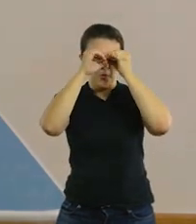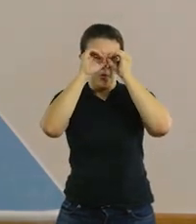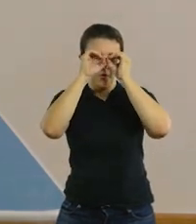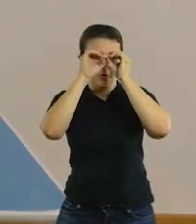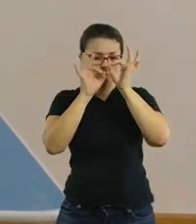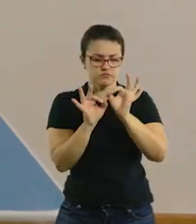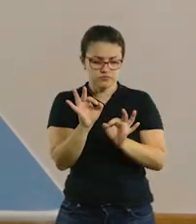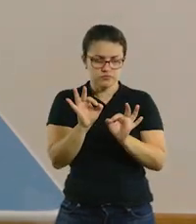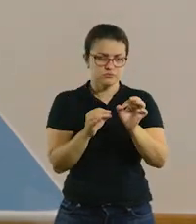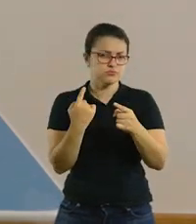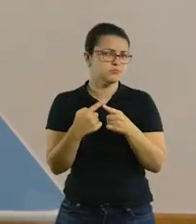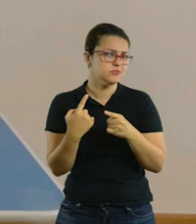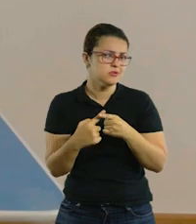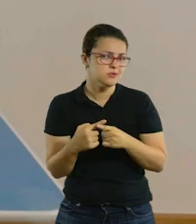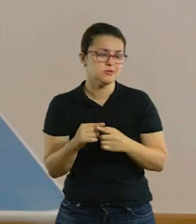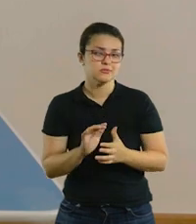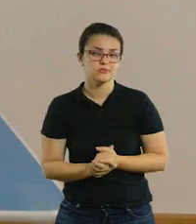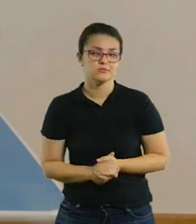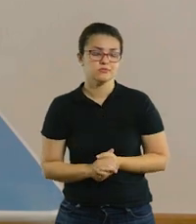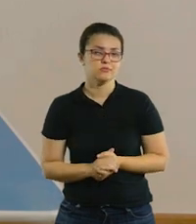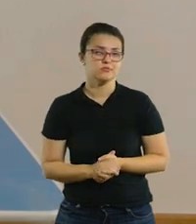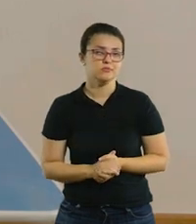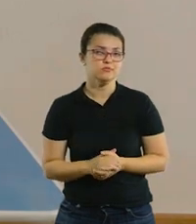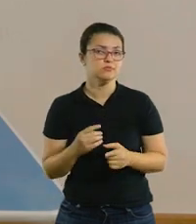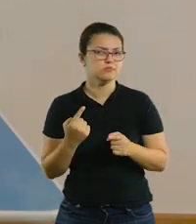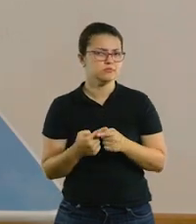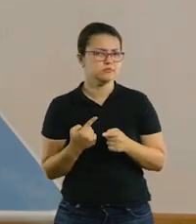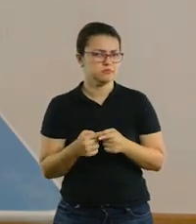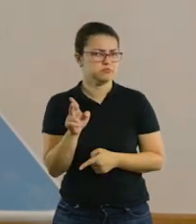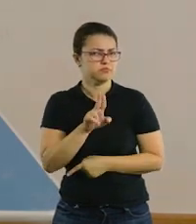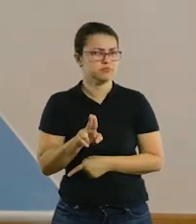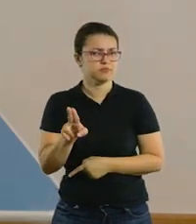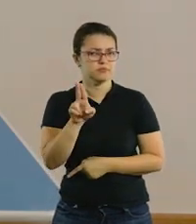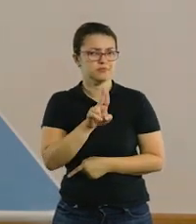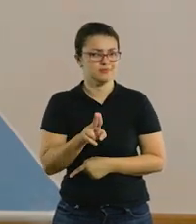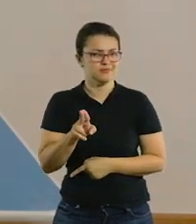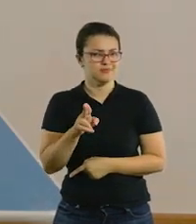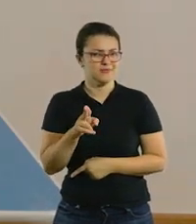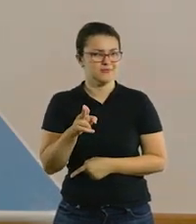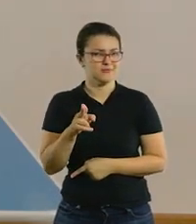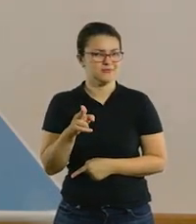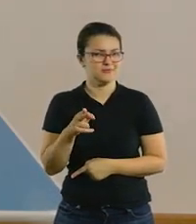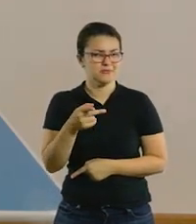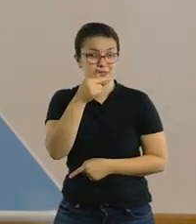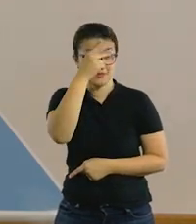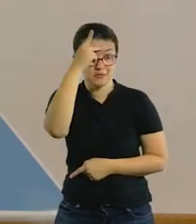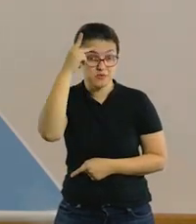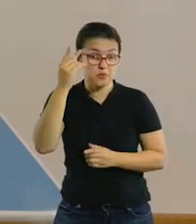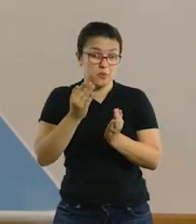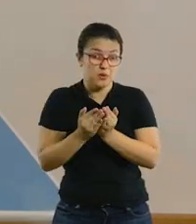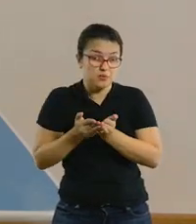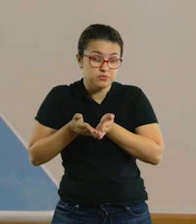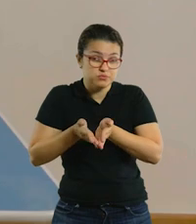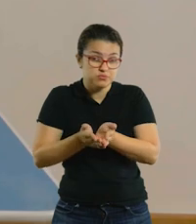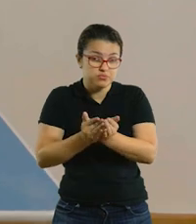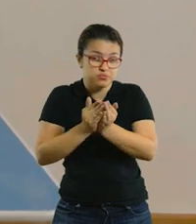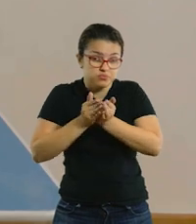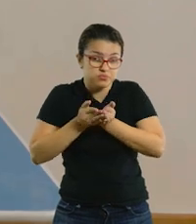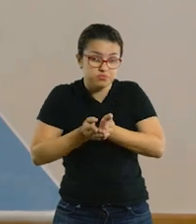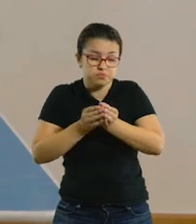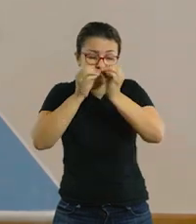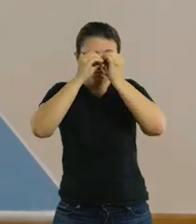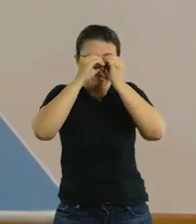por que o binóculo? Porque o binóculo é um instrumento de uso, né, dos marinheiros, das pessoas que navegam pelos